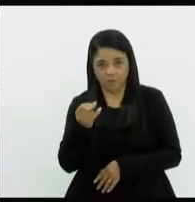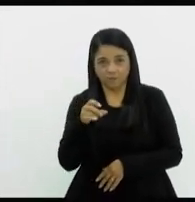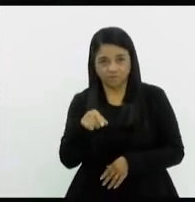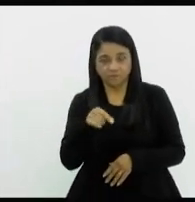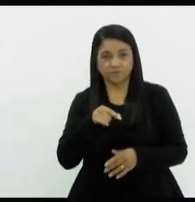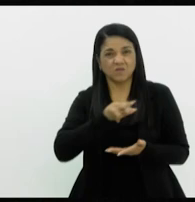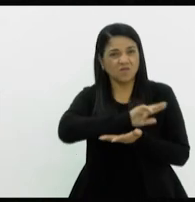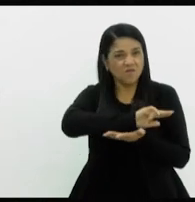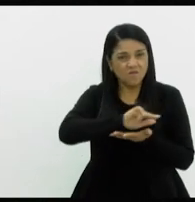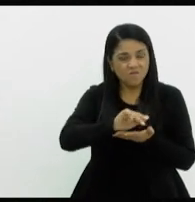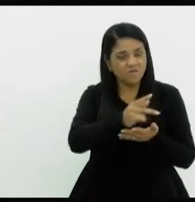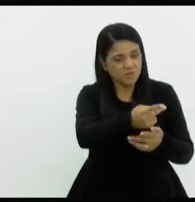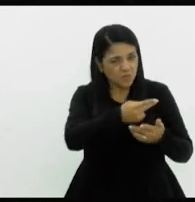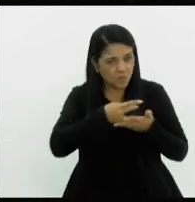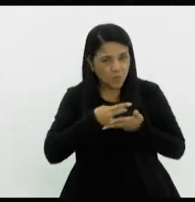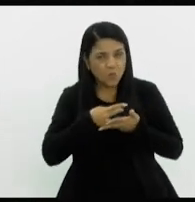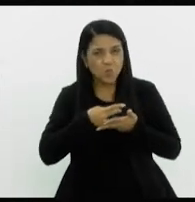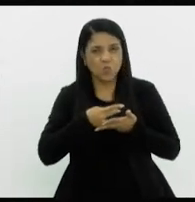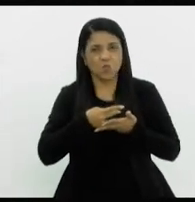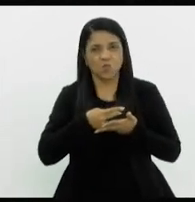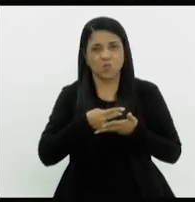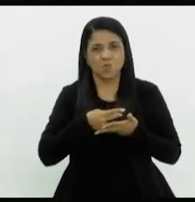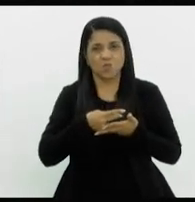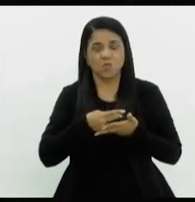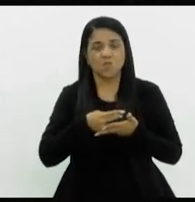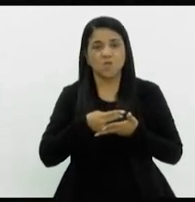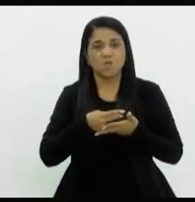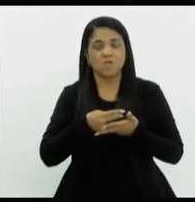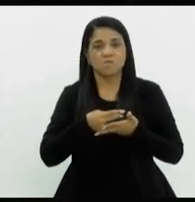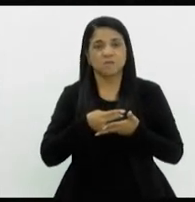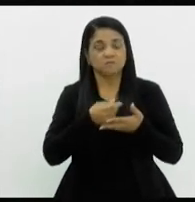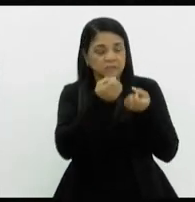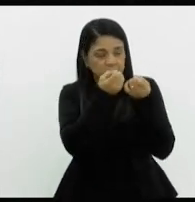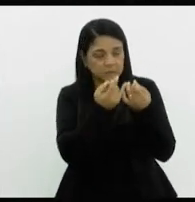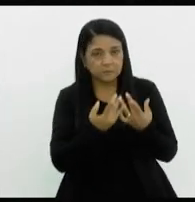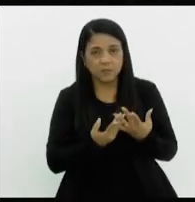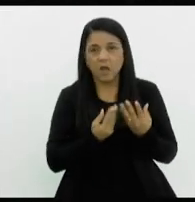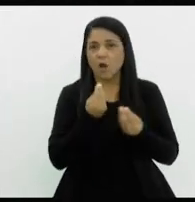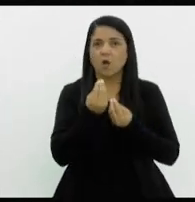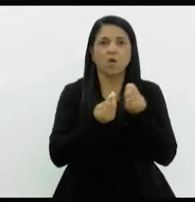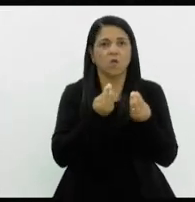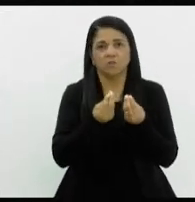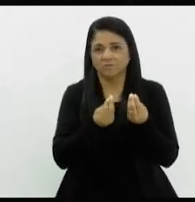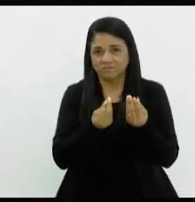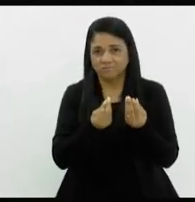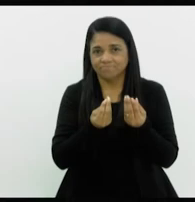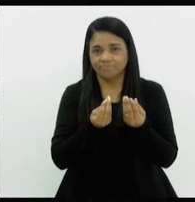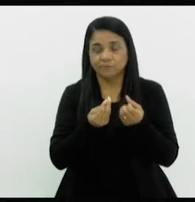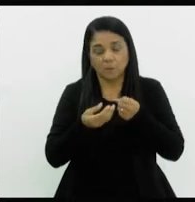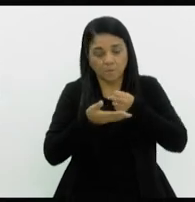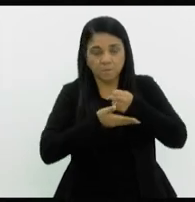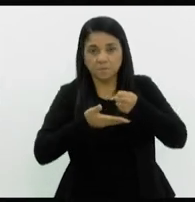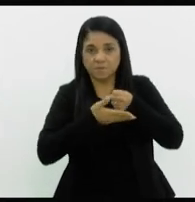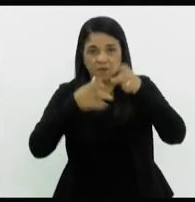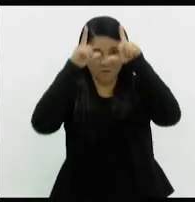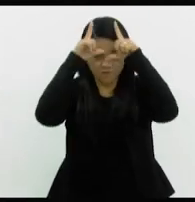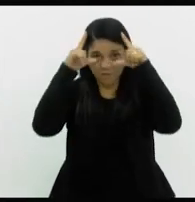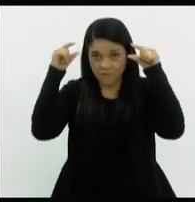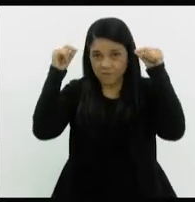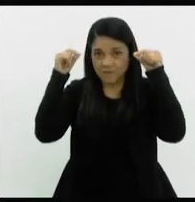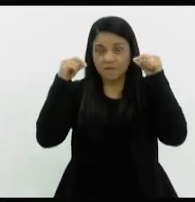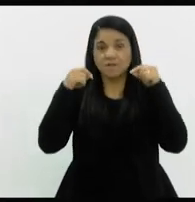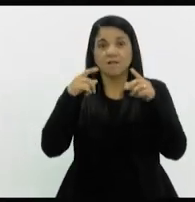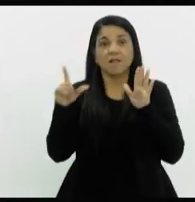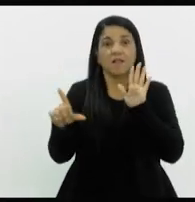Muitos nos procuraram para falar sobre a situação. O piso da enfermagem, que é a